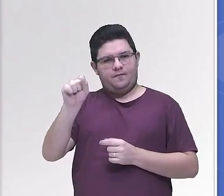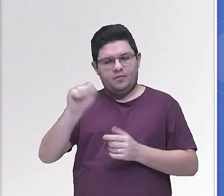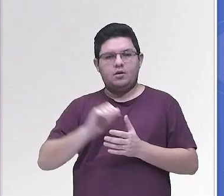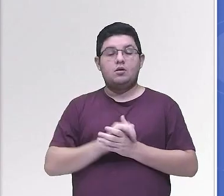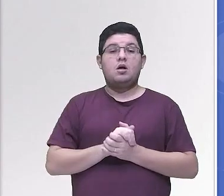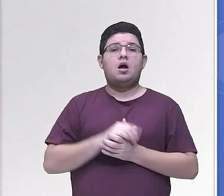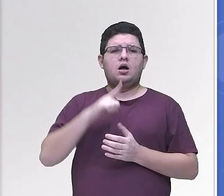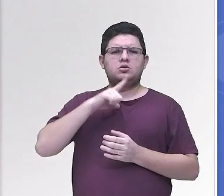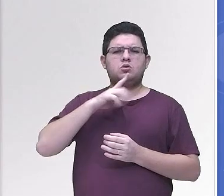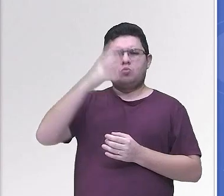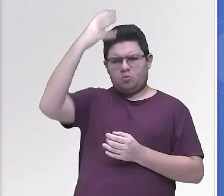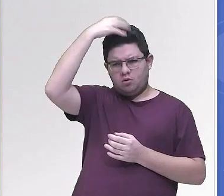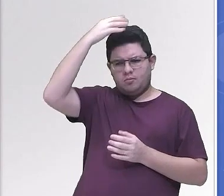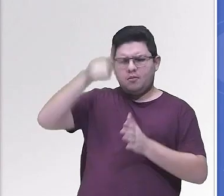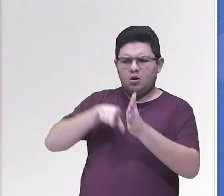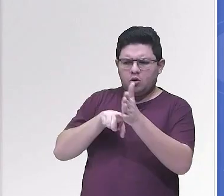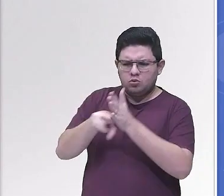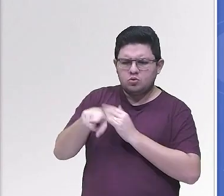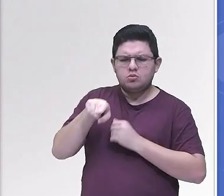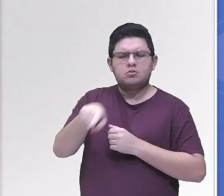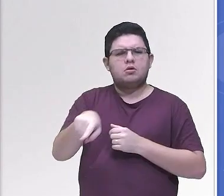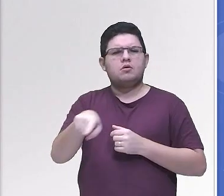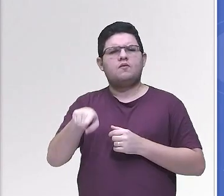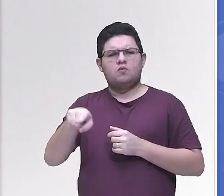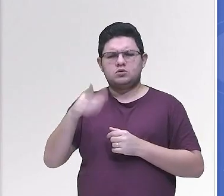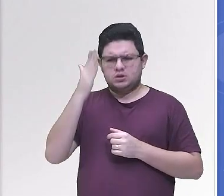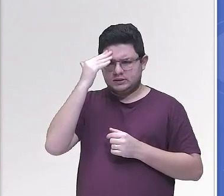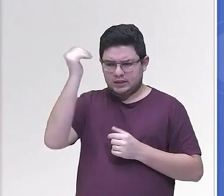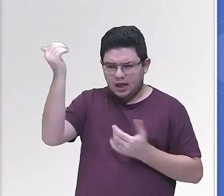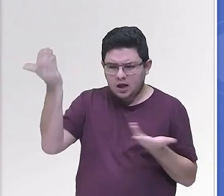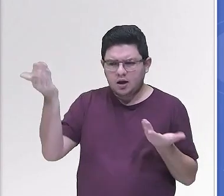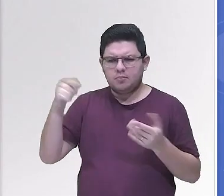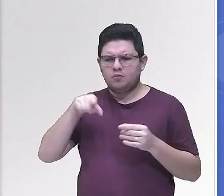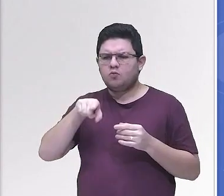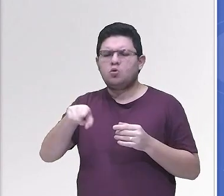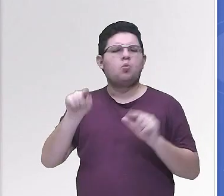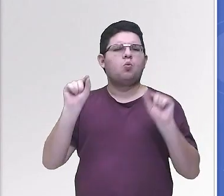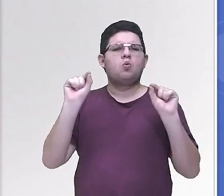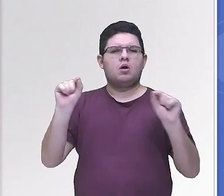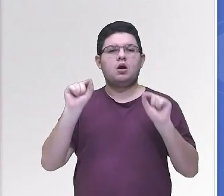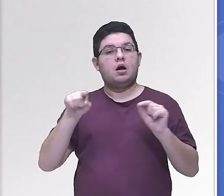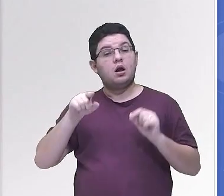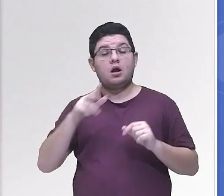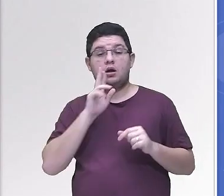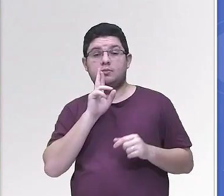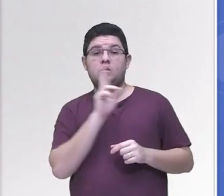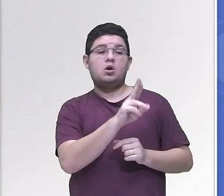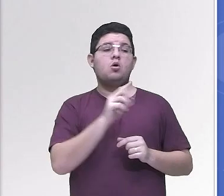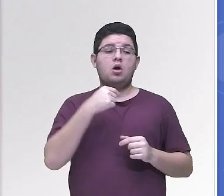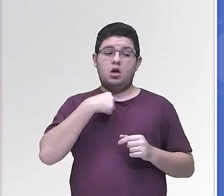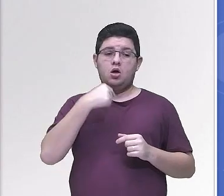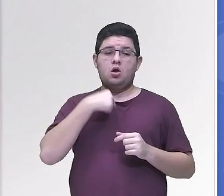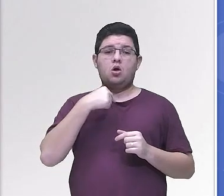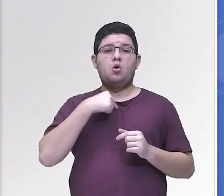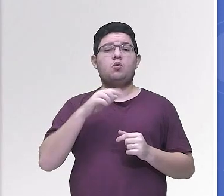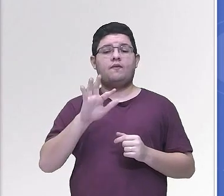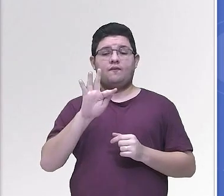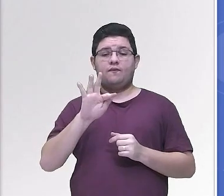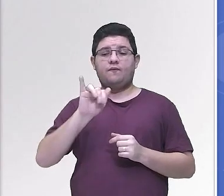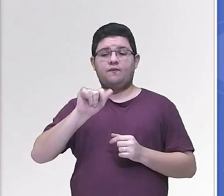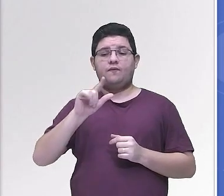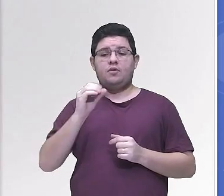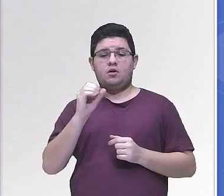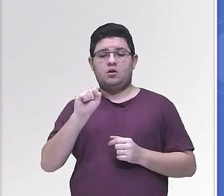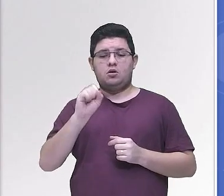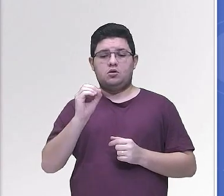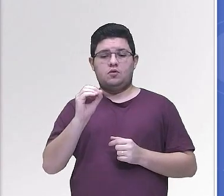sou sábio, eu sou um filósofos, ou seja, eu sou um amante do saber. Eu não sei tudo, mas